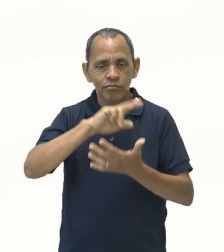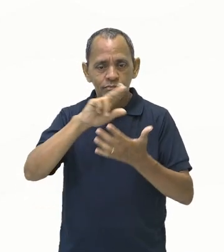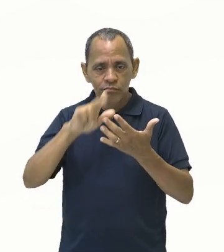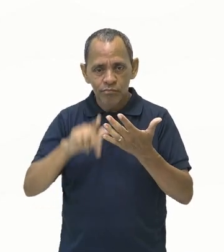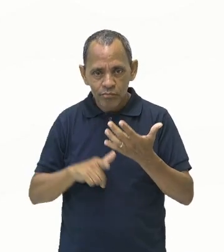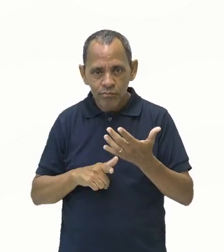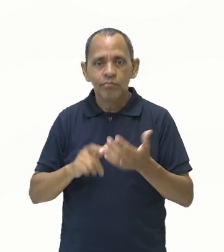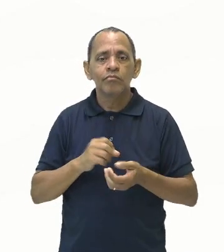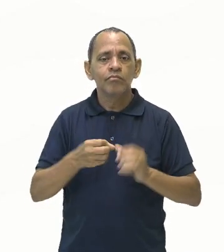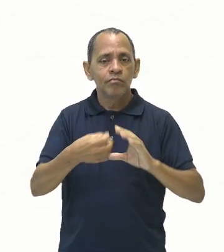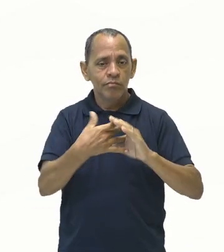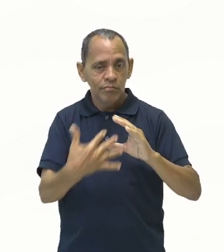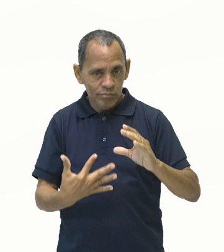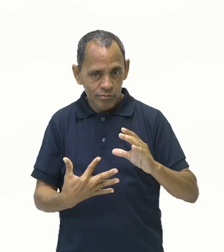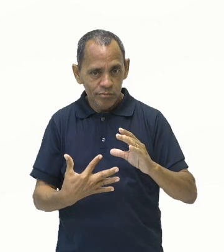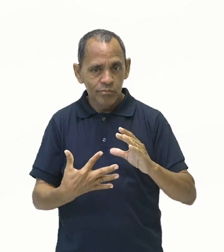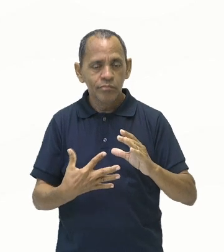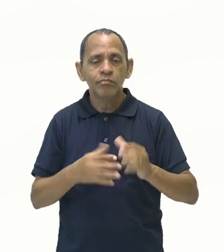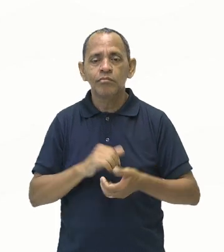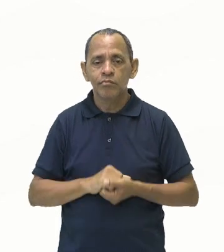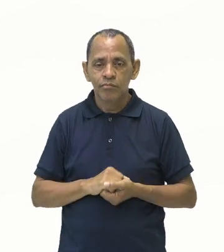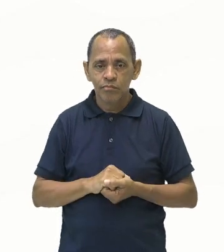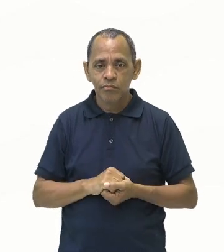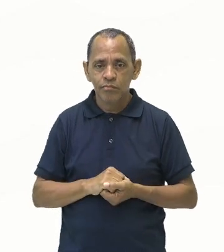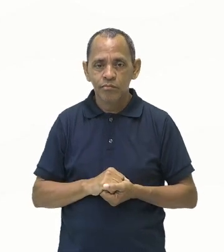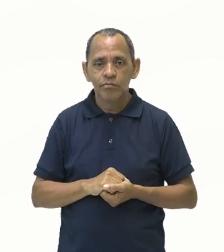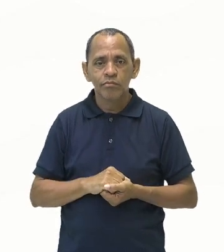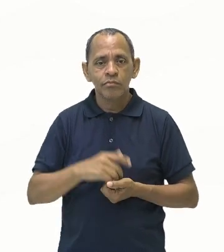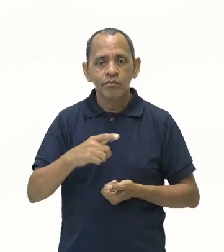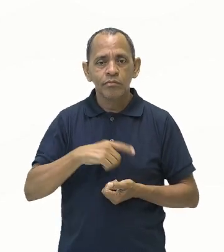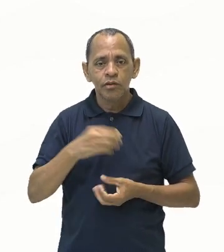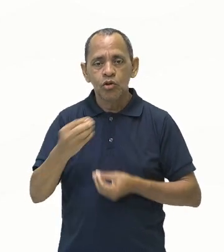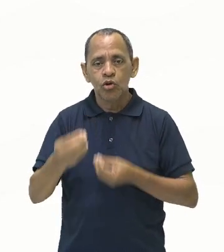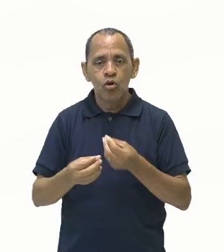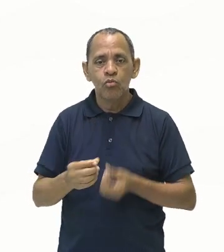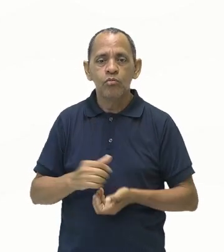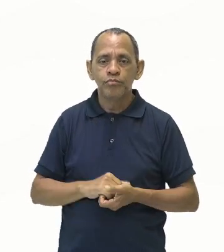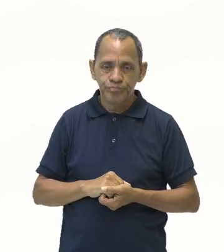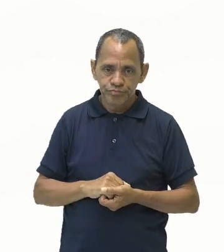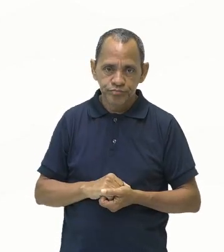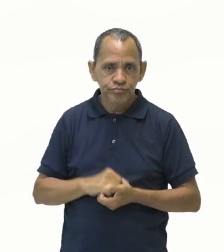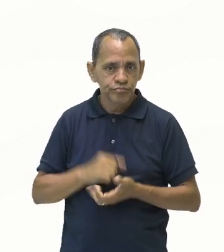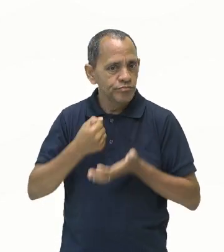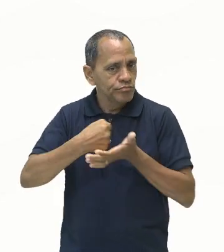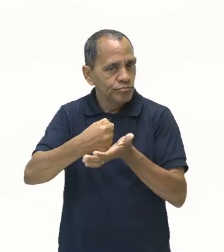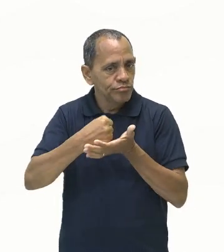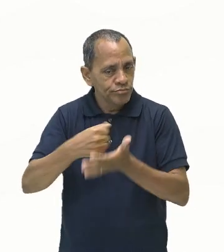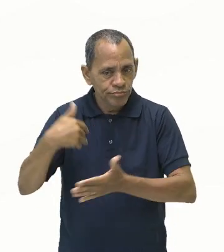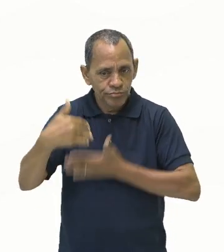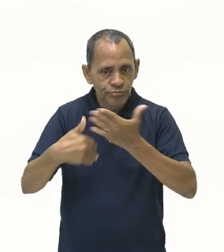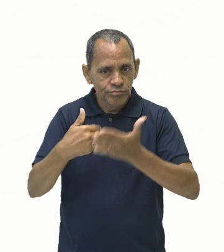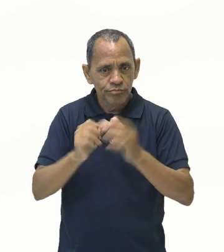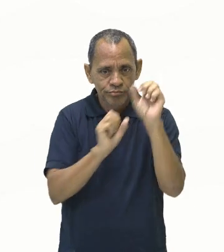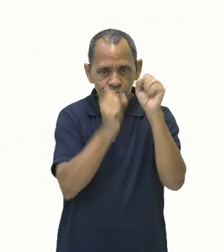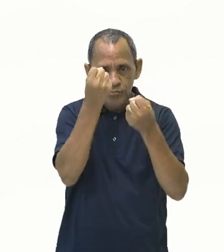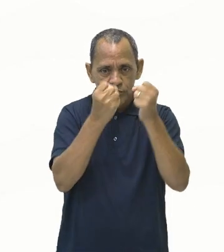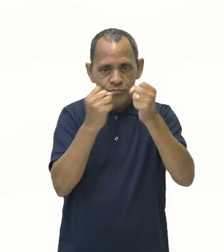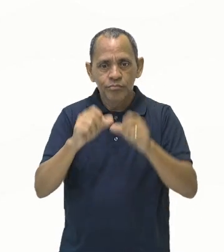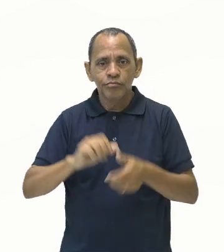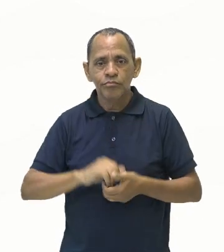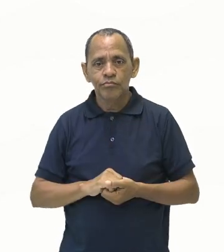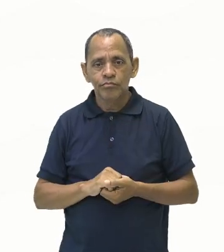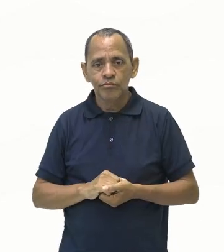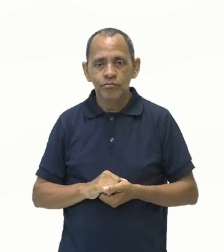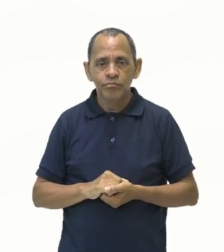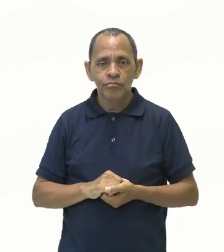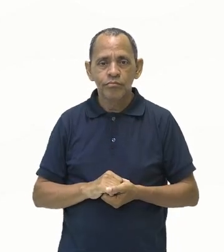fatores que a levaram a favorecer esse desenvolvimento industrial